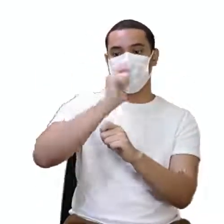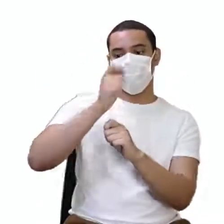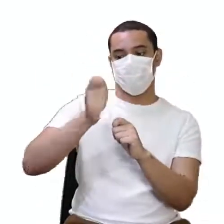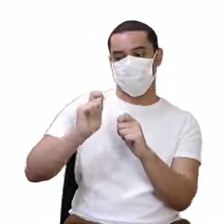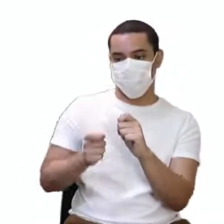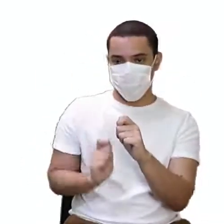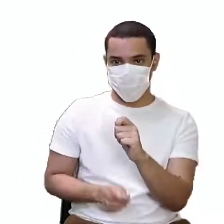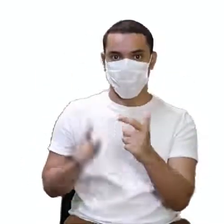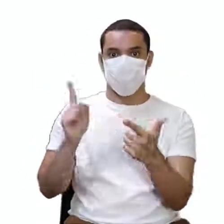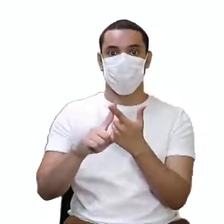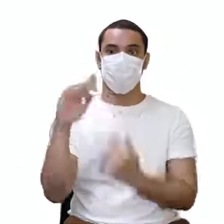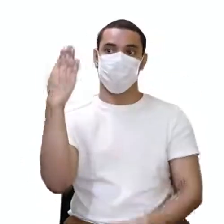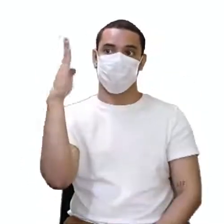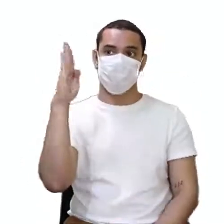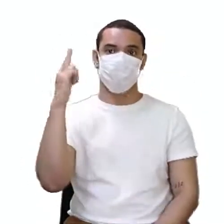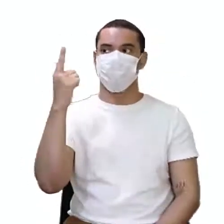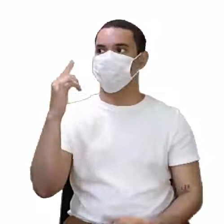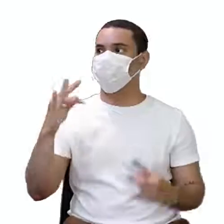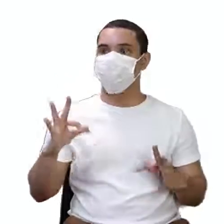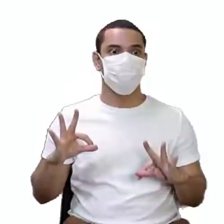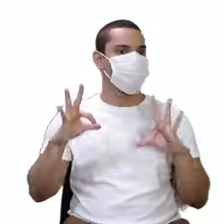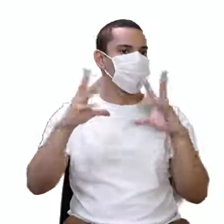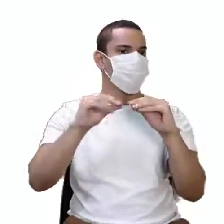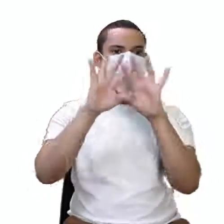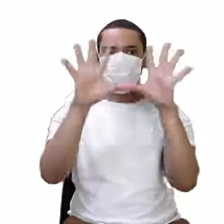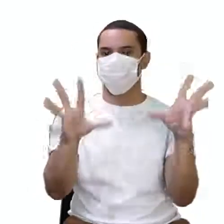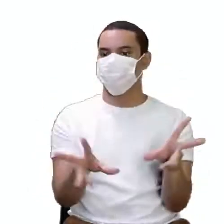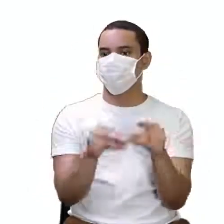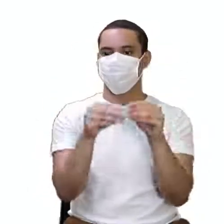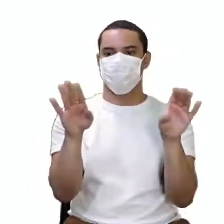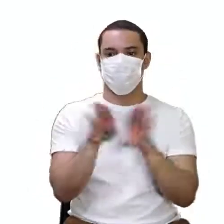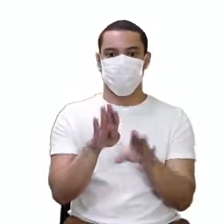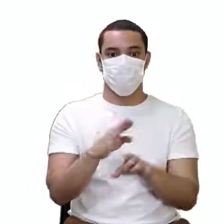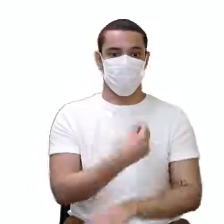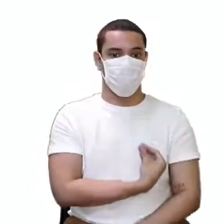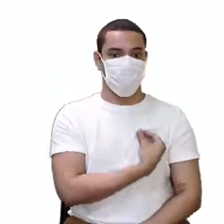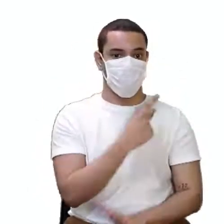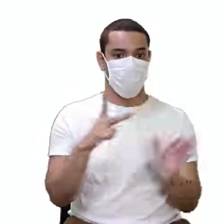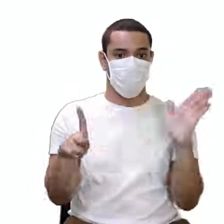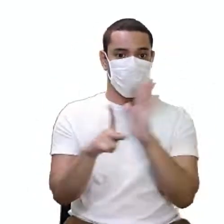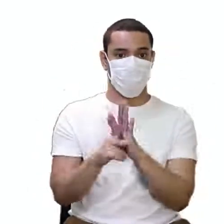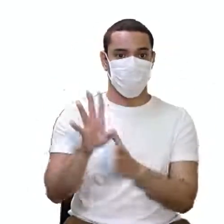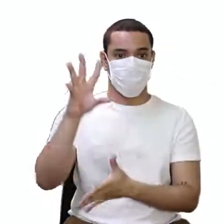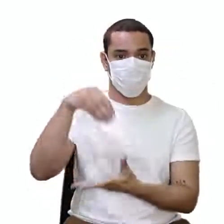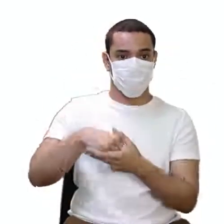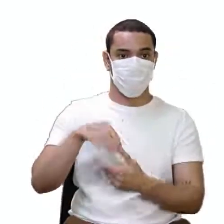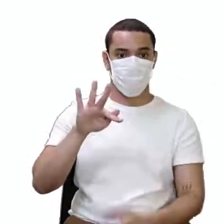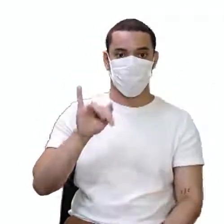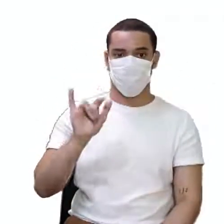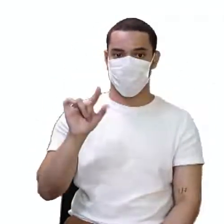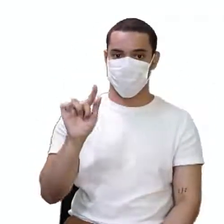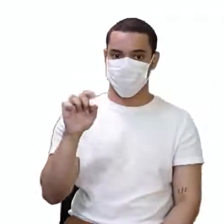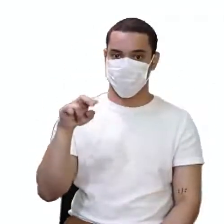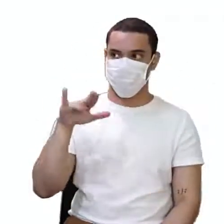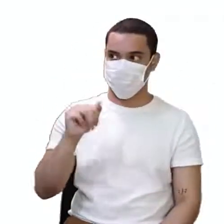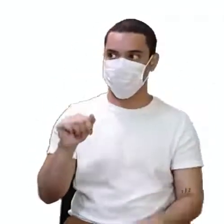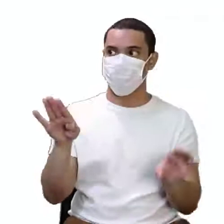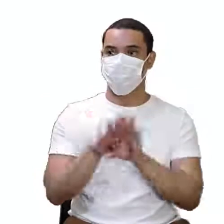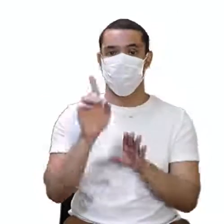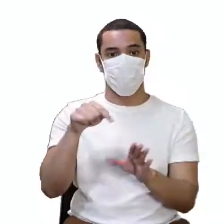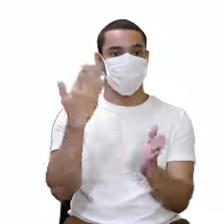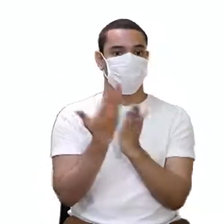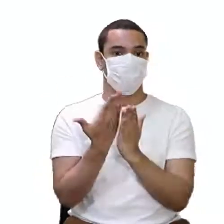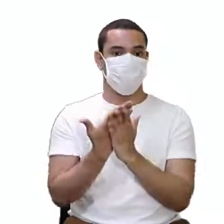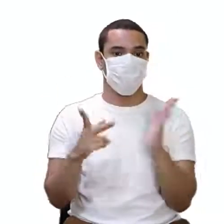a biogeografia, enfim, galera, a parte também da filogênese é também estudada